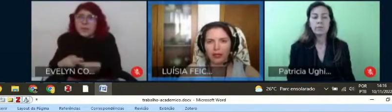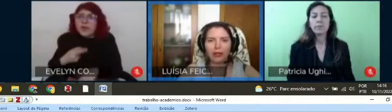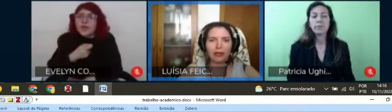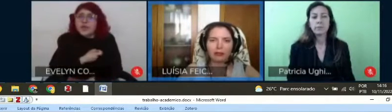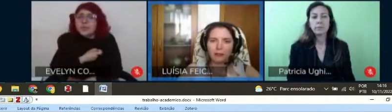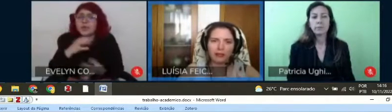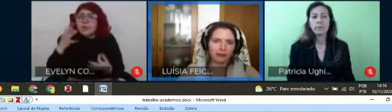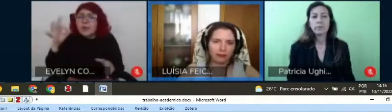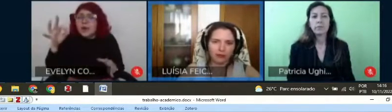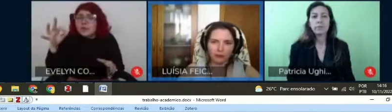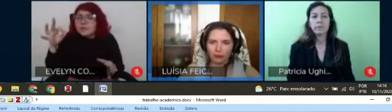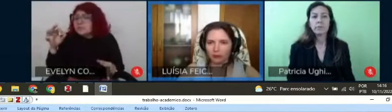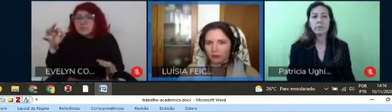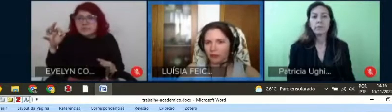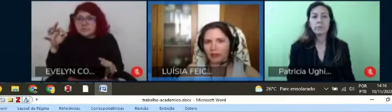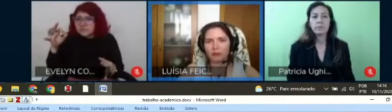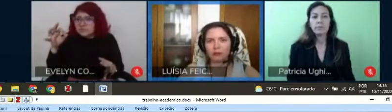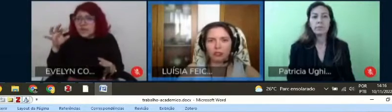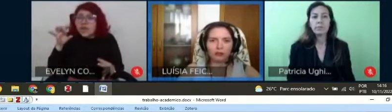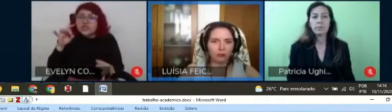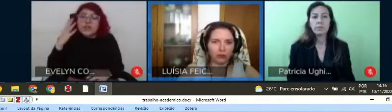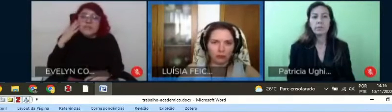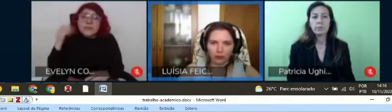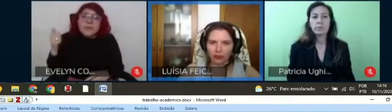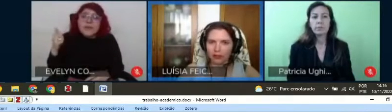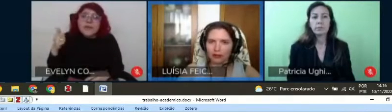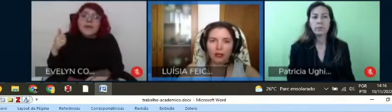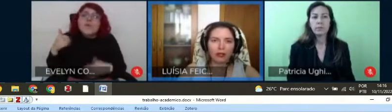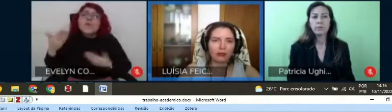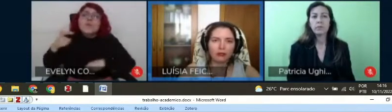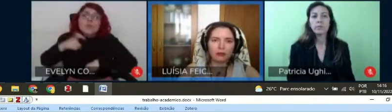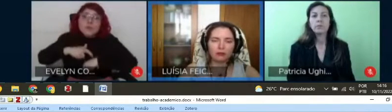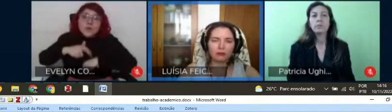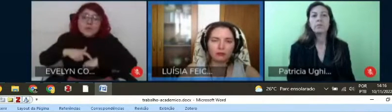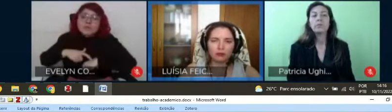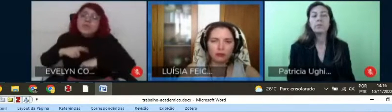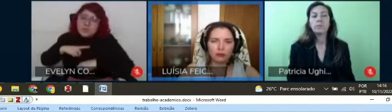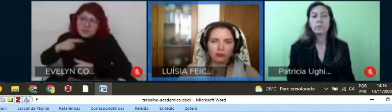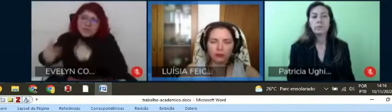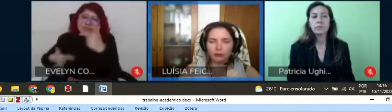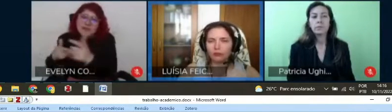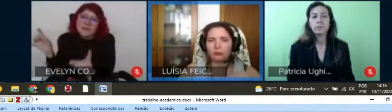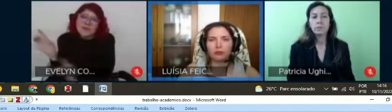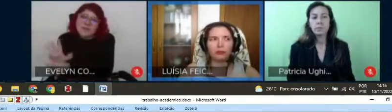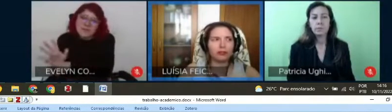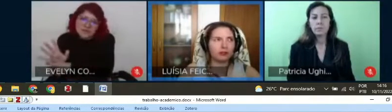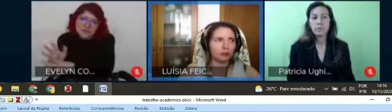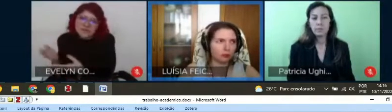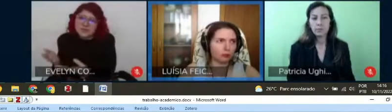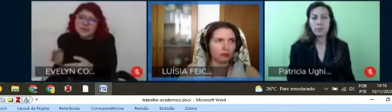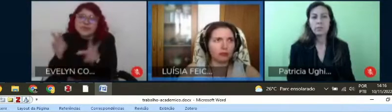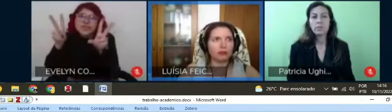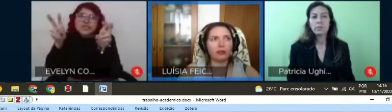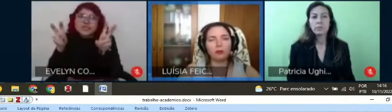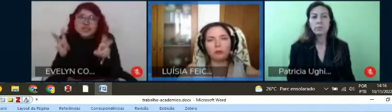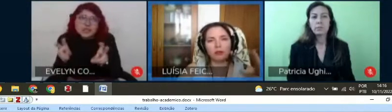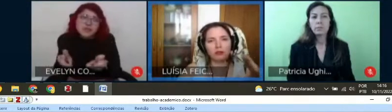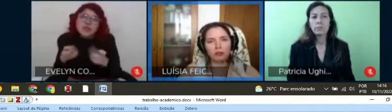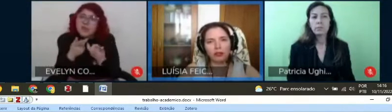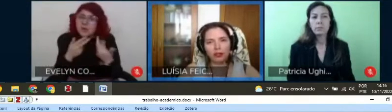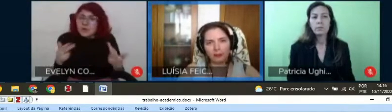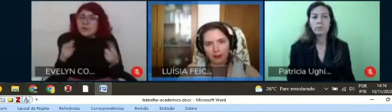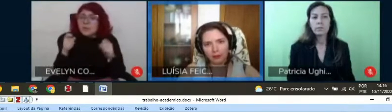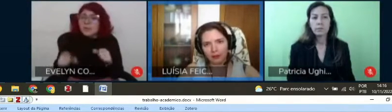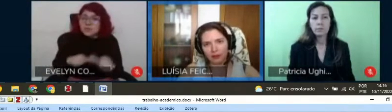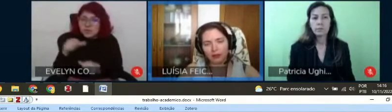pode mudar, as palavras-chave podem mudar, o título pode mudar. Então, quando tu terminou de fazer tudo, é o